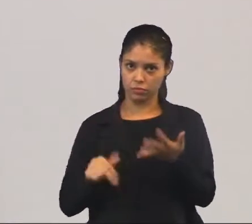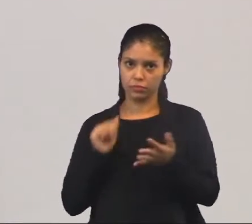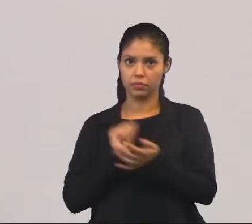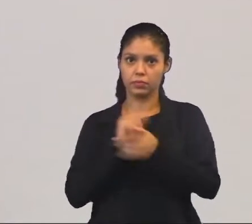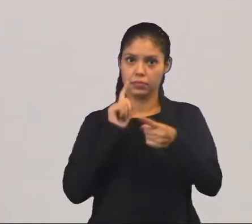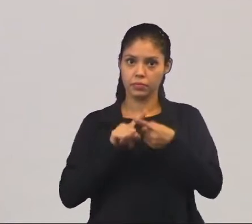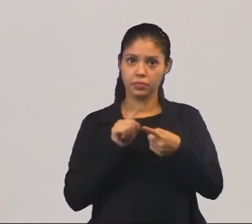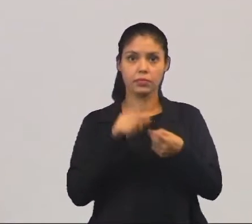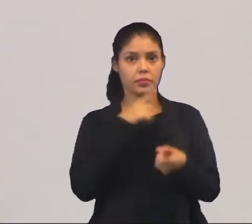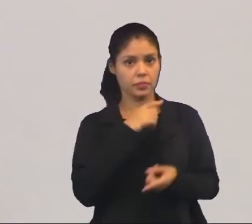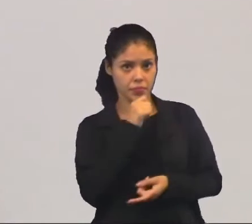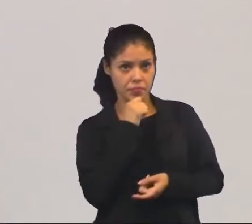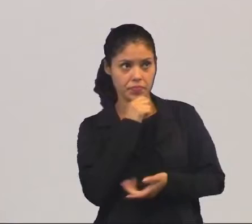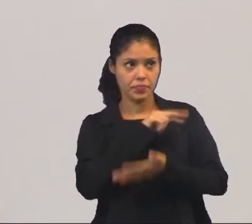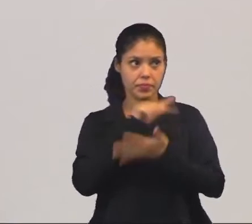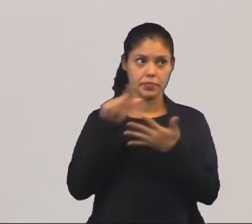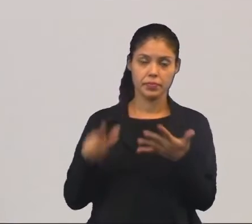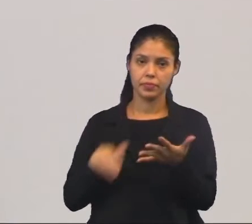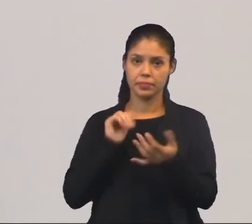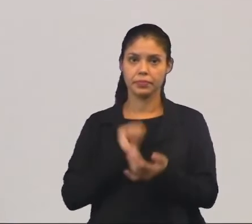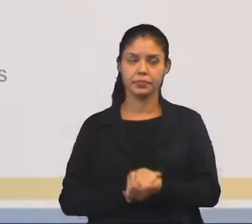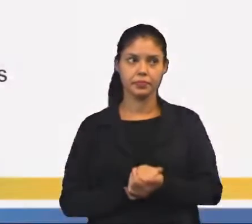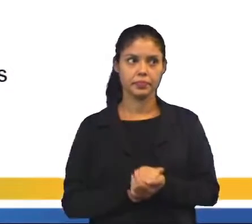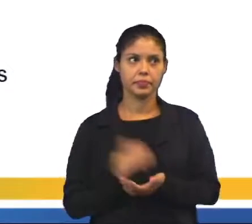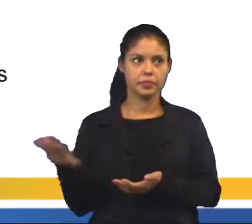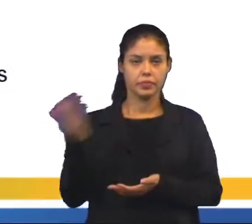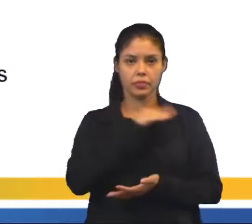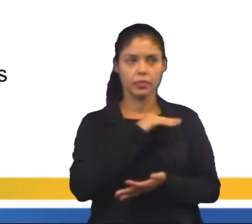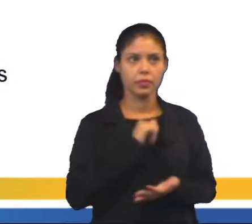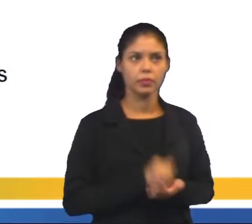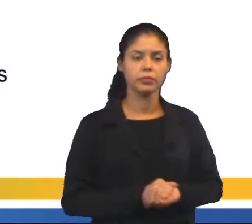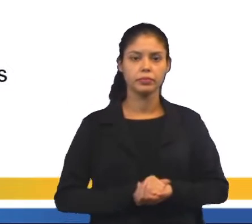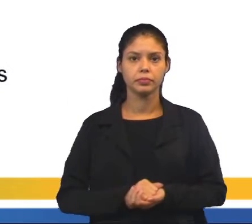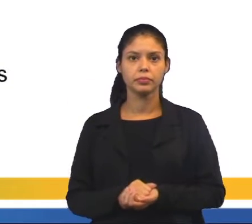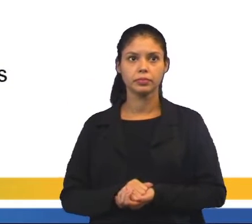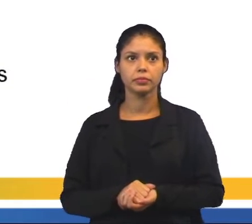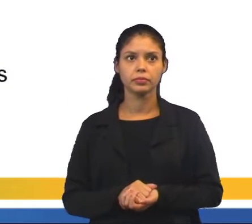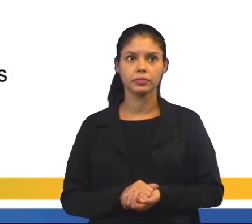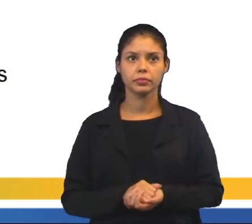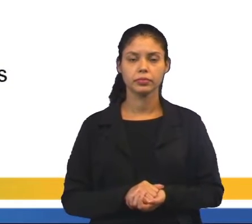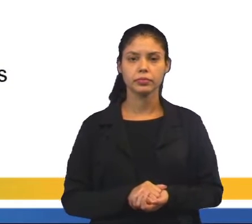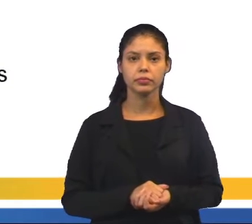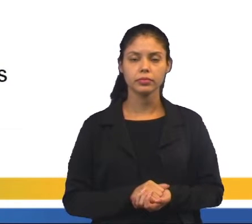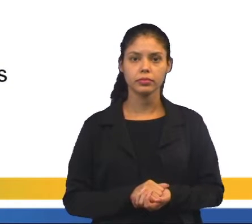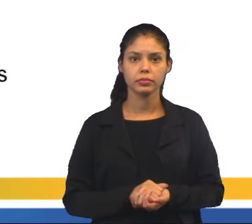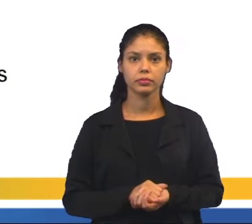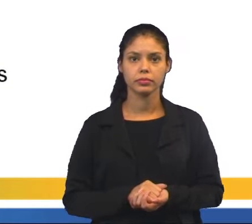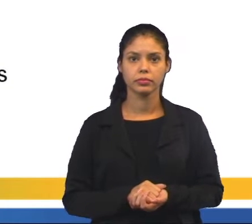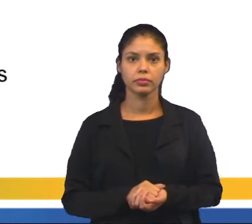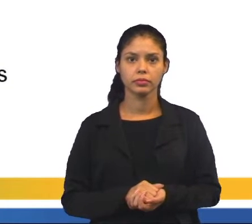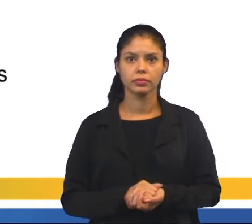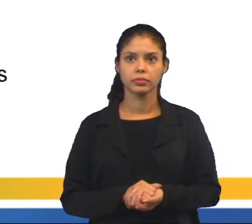é porque existe várias maneiras. Então, vamos lá, continuando.